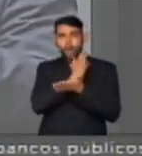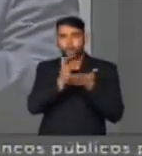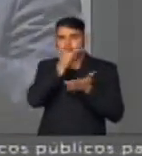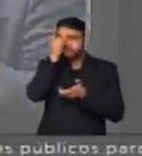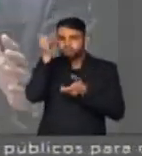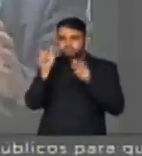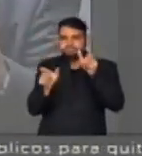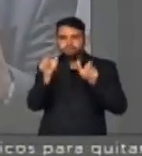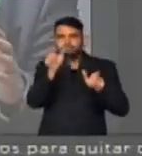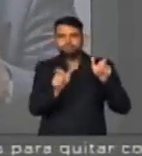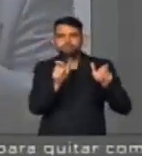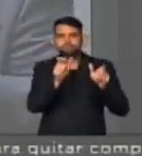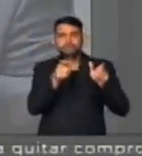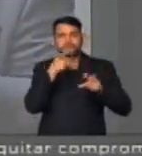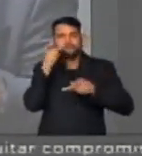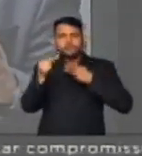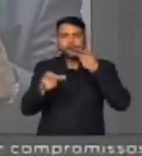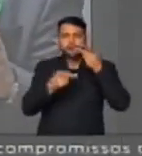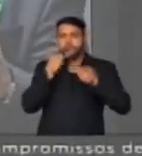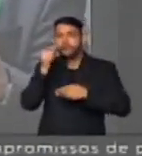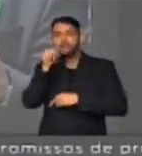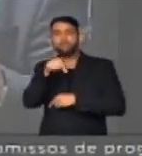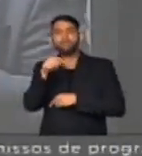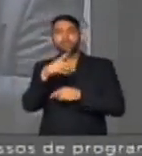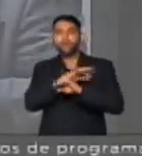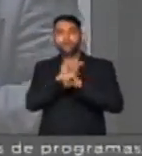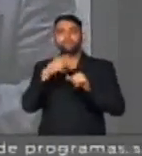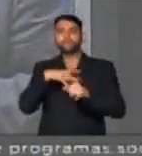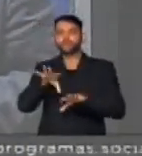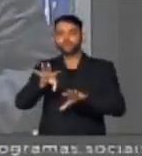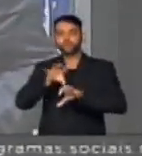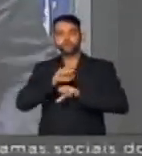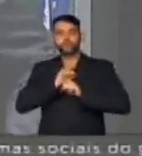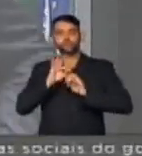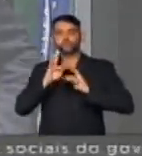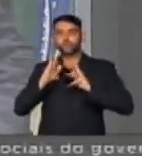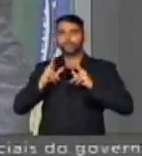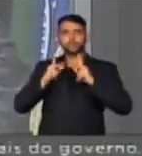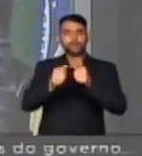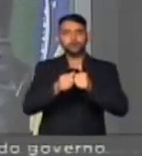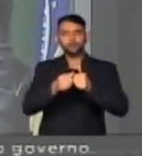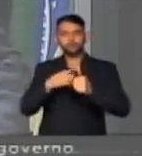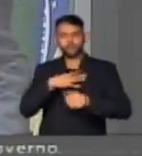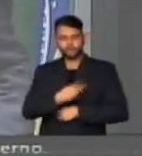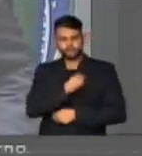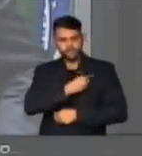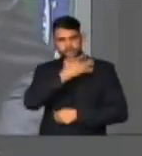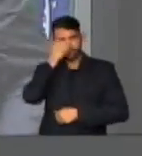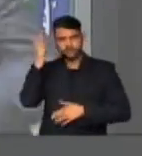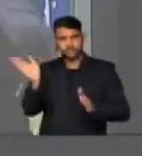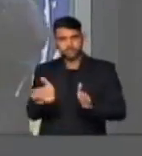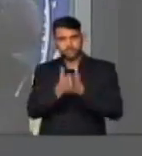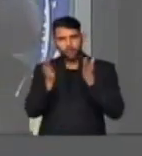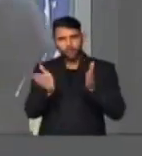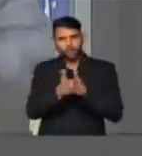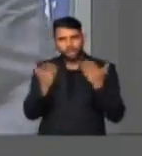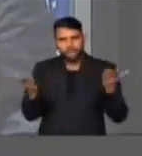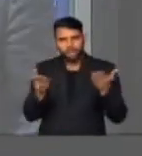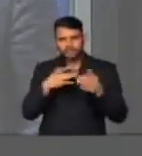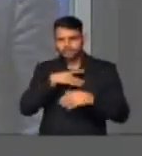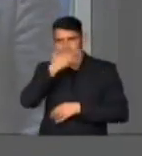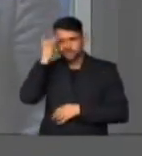Alguns discursam aqui como se fossem donos absolutos do destino dos pobres,